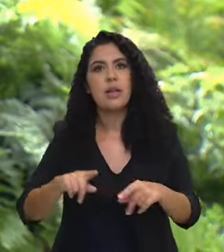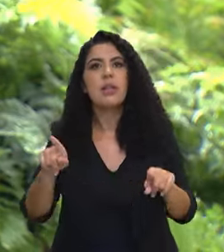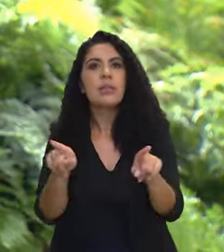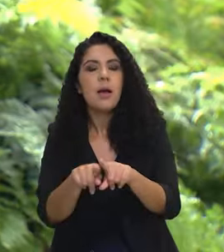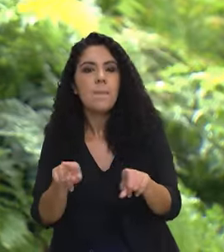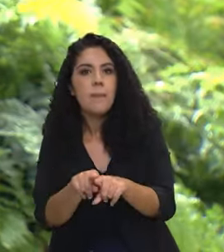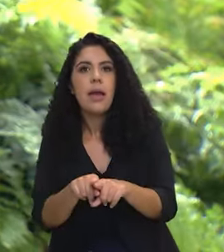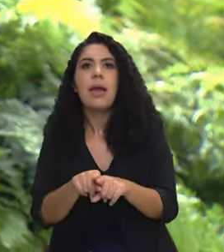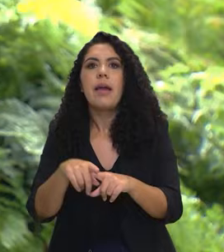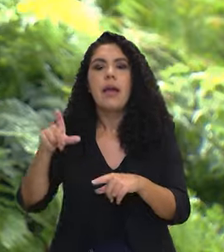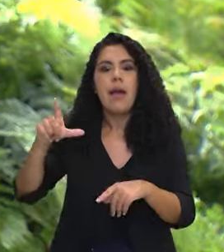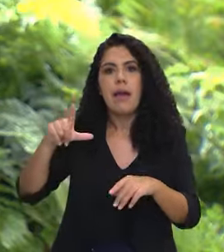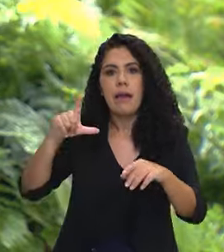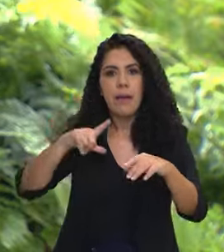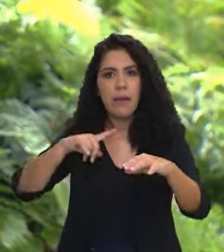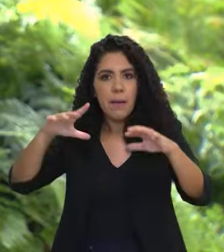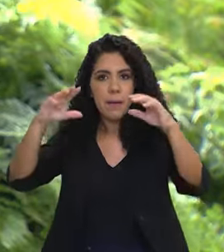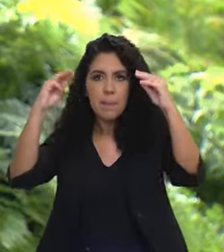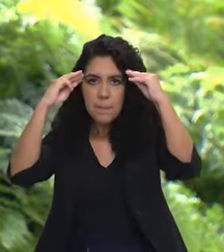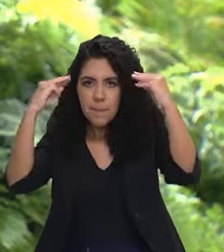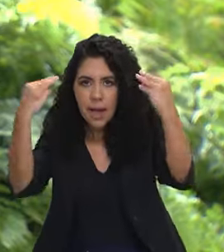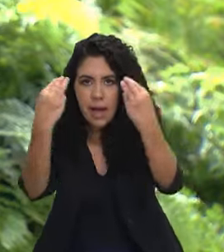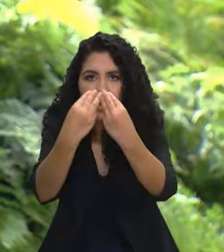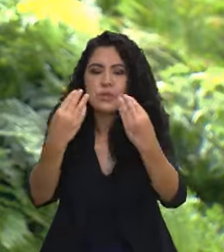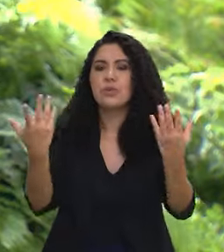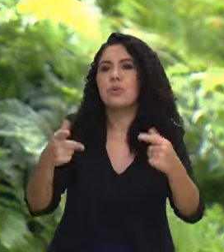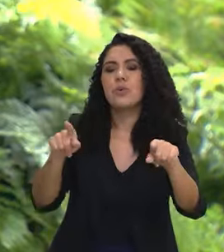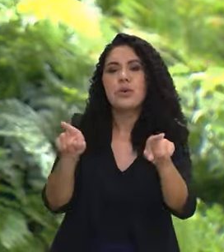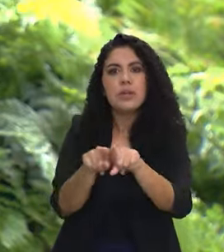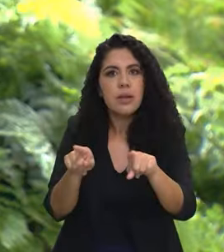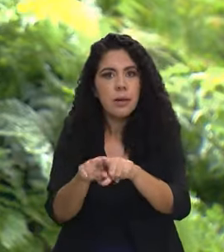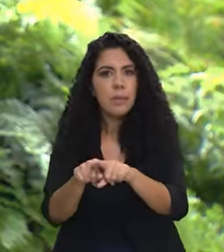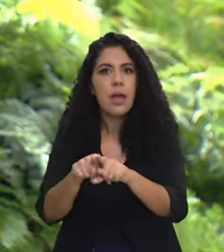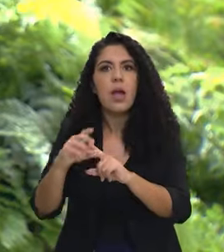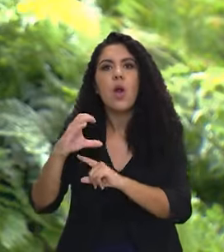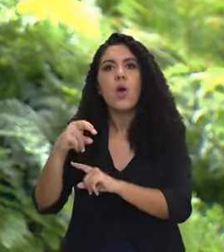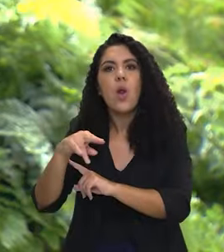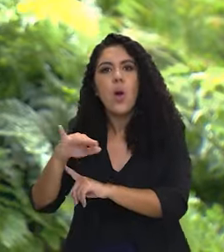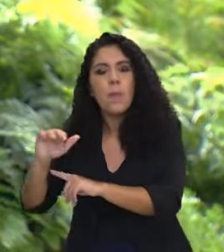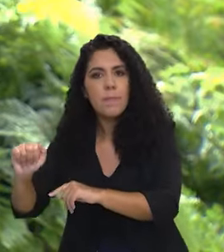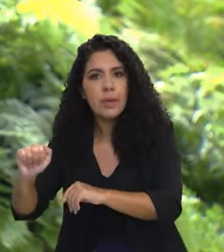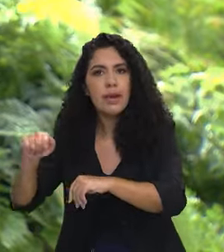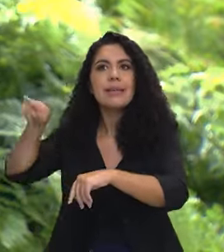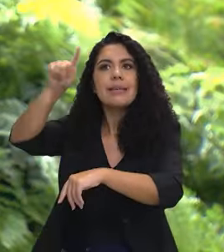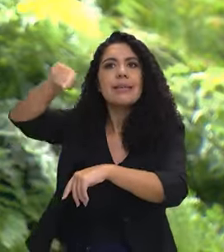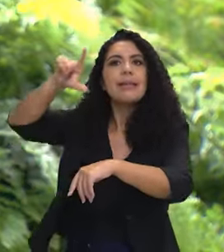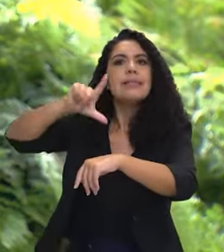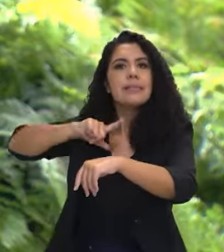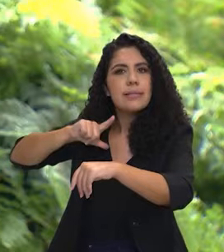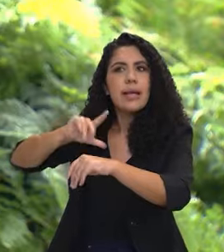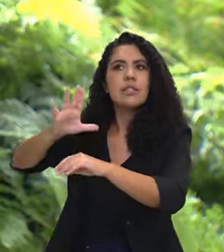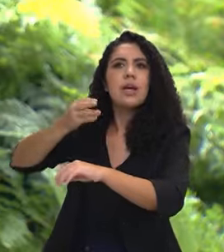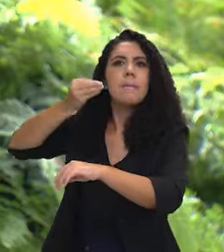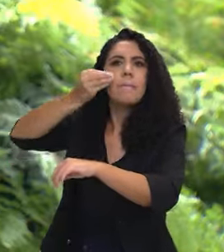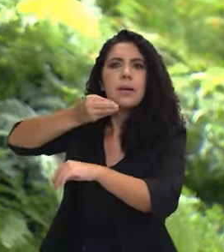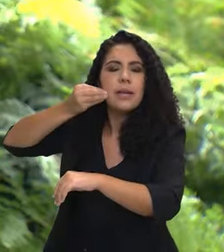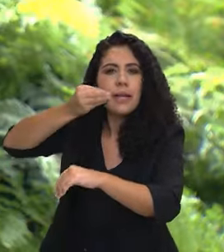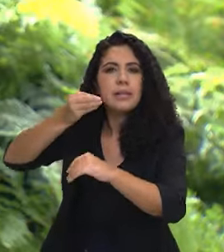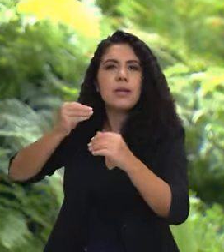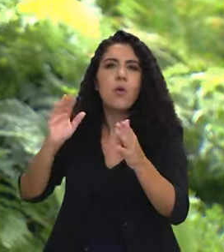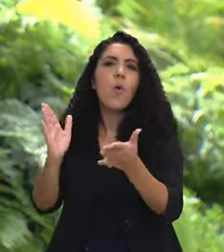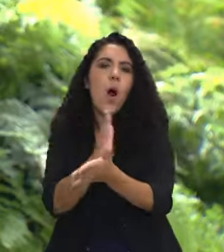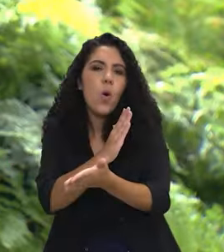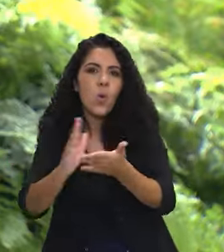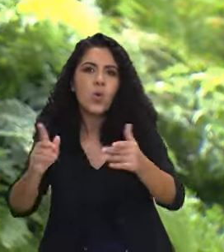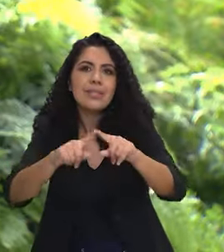México, que são países que já estão há um pouco mais de tempo do que a gente nessa trajetória, com a criação de cargos análogos, e numa construção com o Ministério